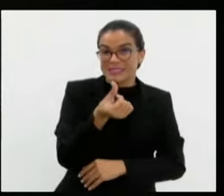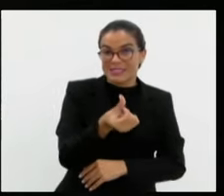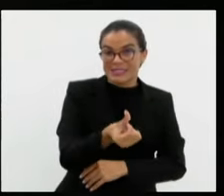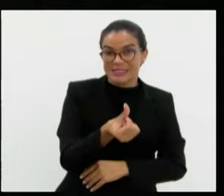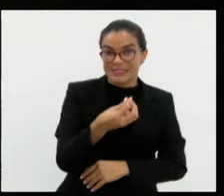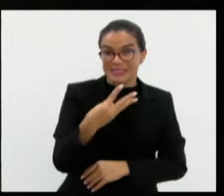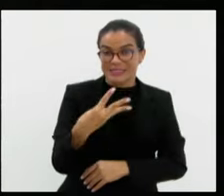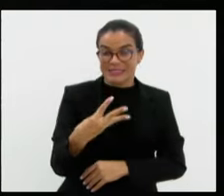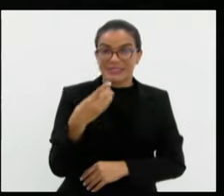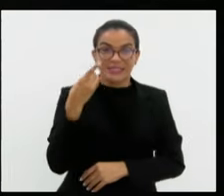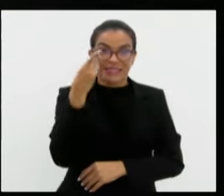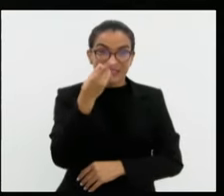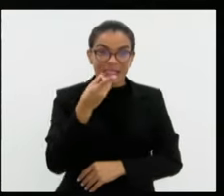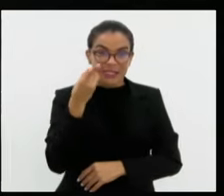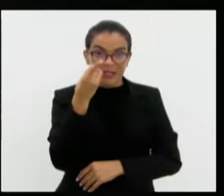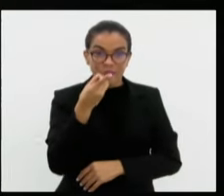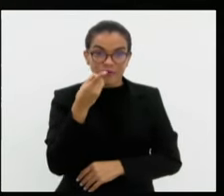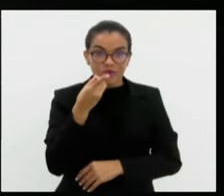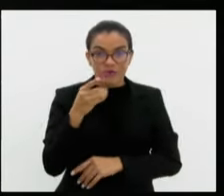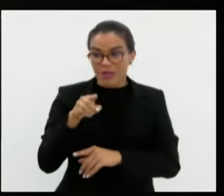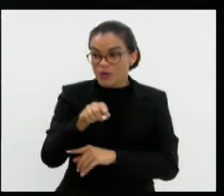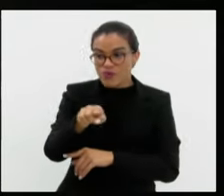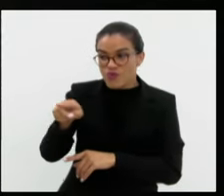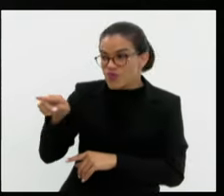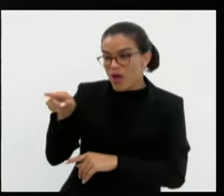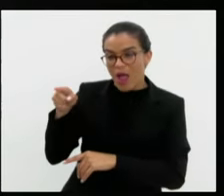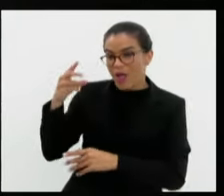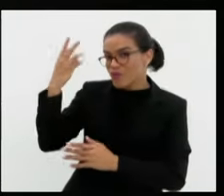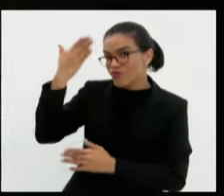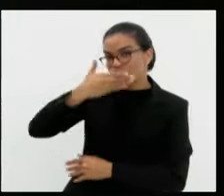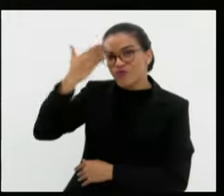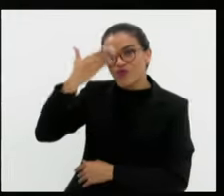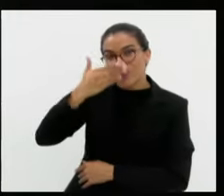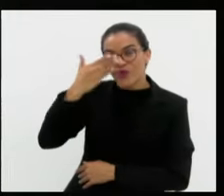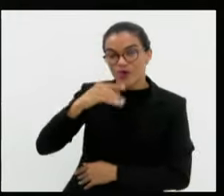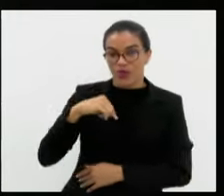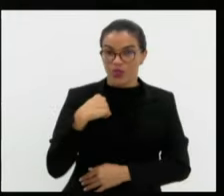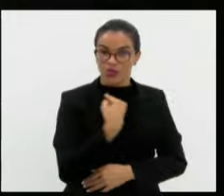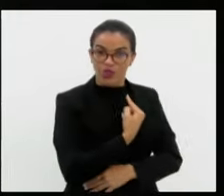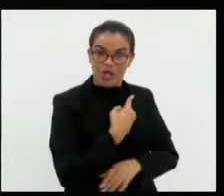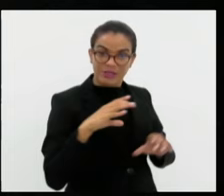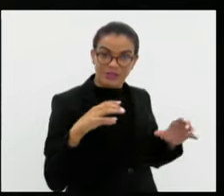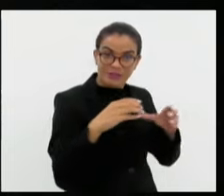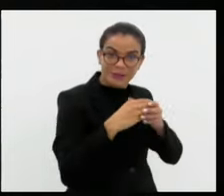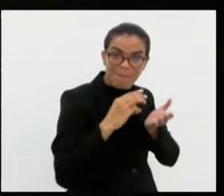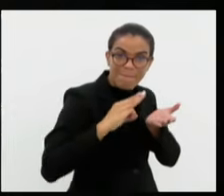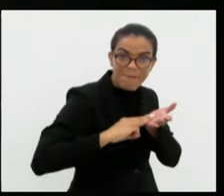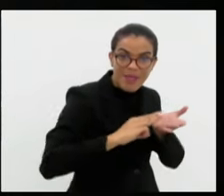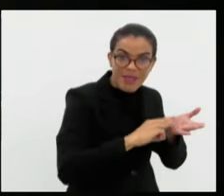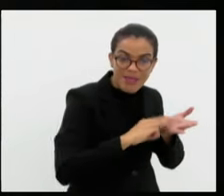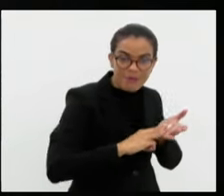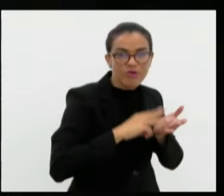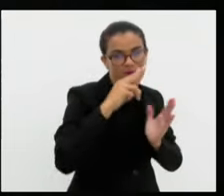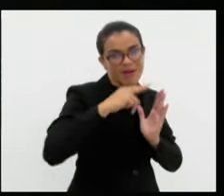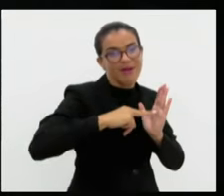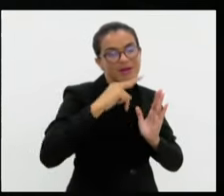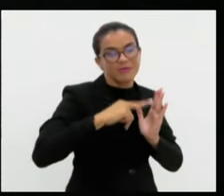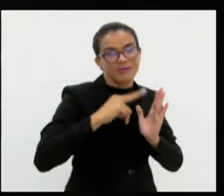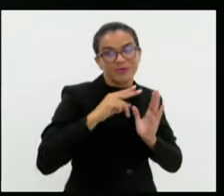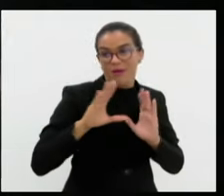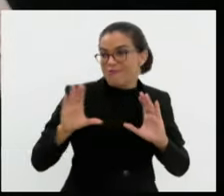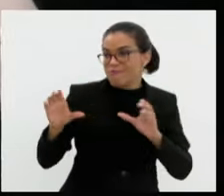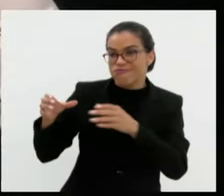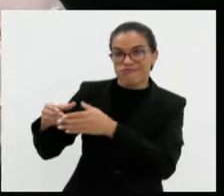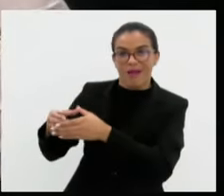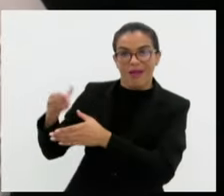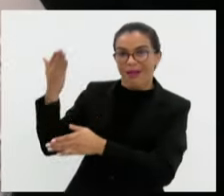63 deputados da Alerj não tiveram acesso. Por que que nós estamos sustentando a emenda? Nós estamos sustentando a emenda